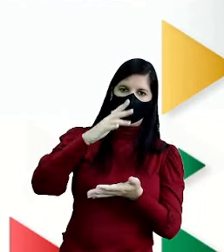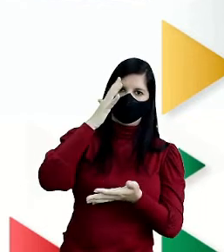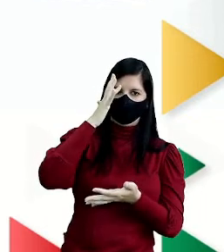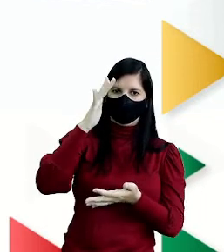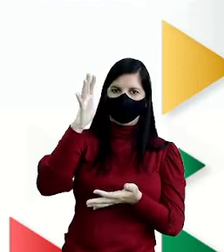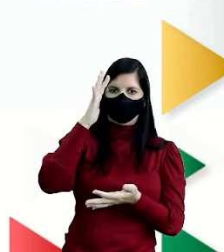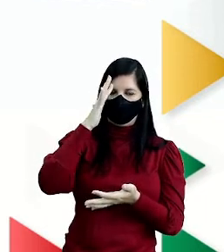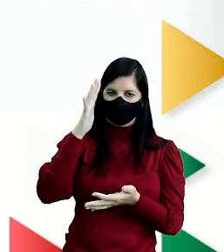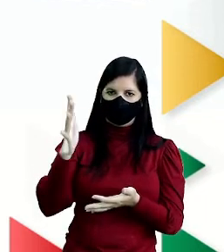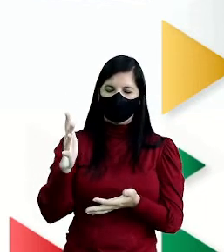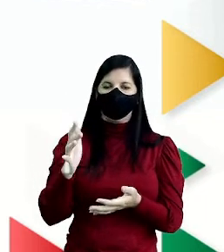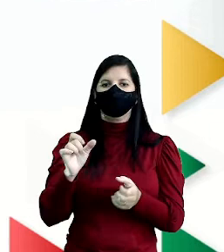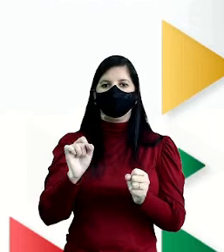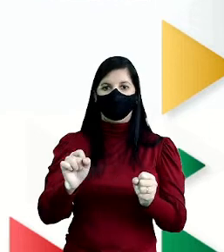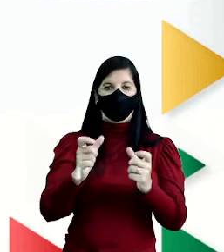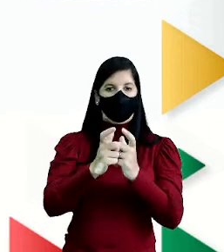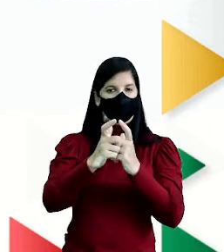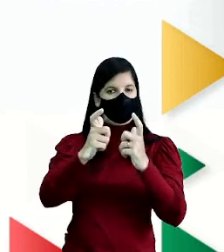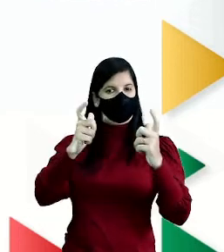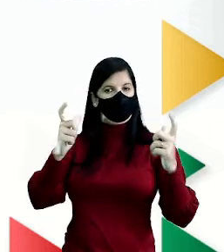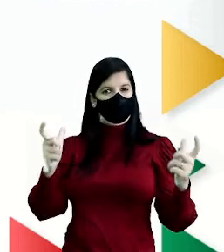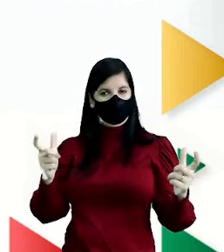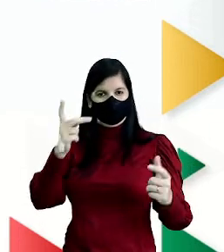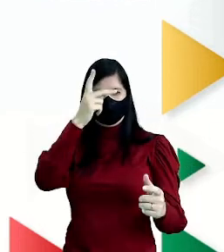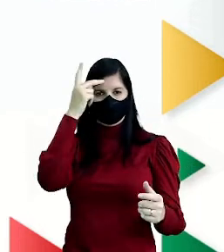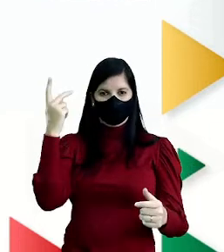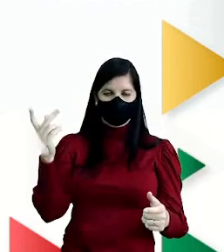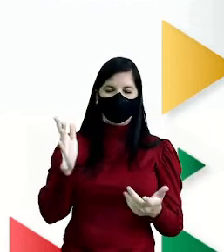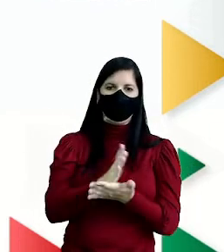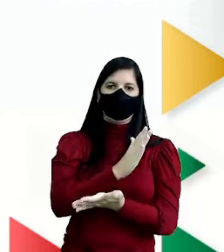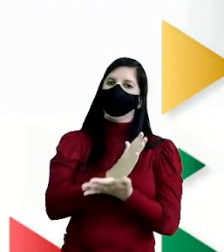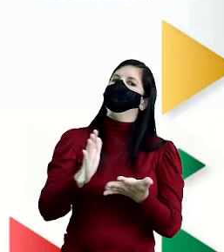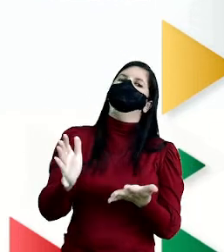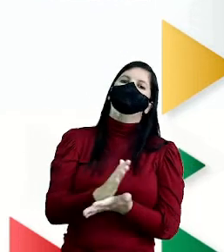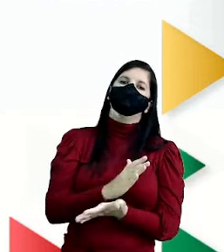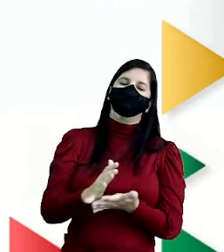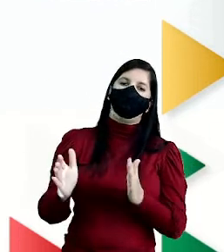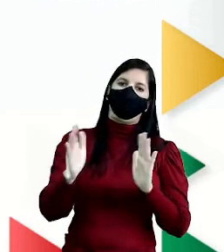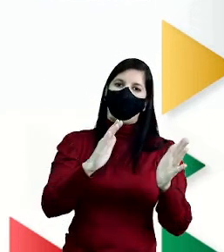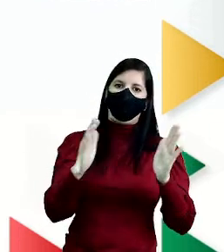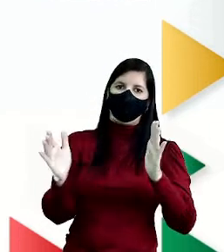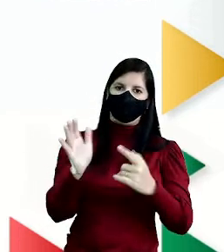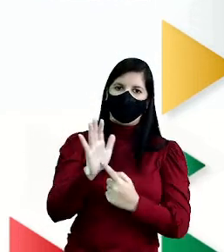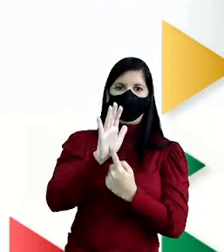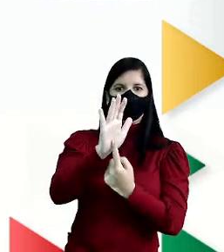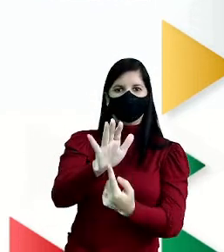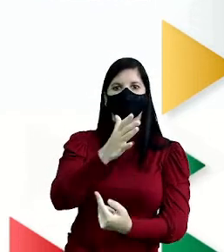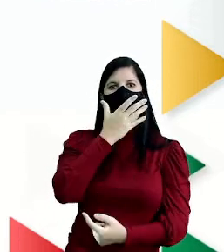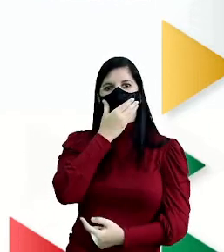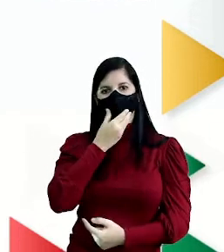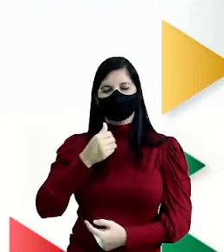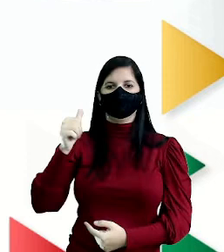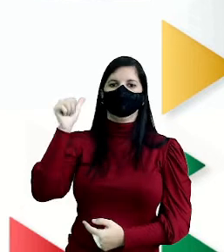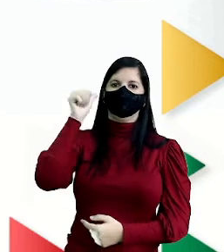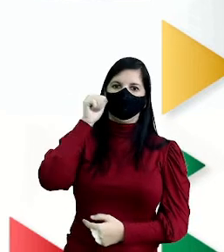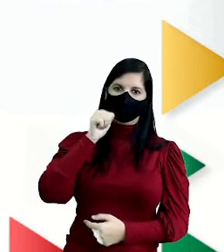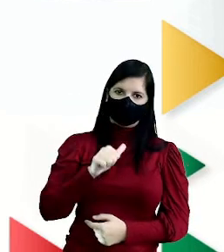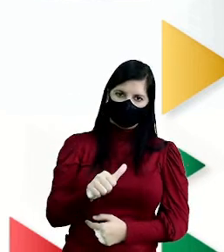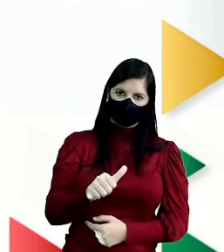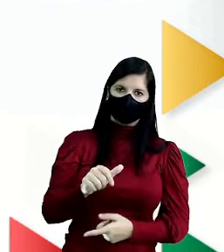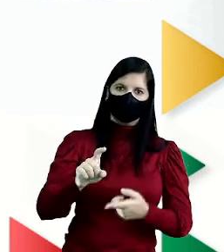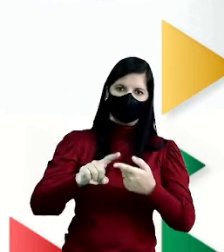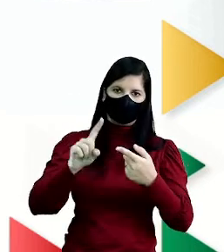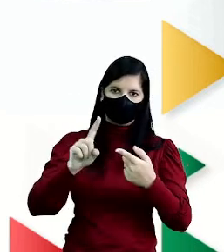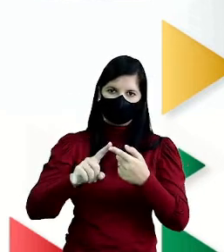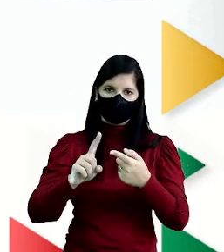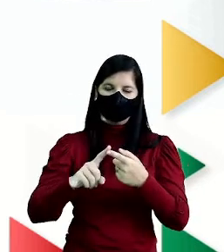ser, né, feita por multidões, mas há situações, né, que ela vai ser apresentada só por homens ou só por mulheres, mas que alguns